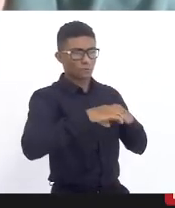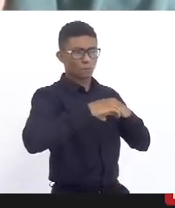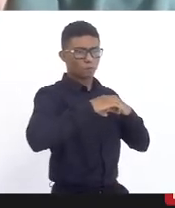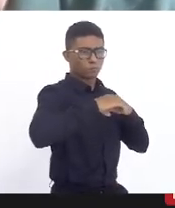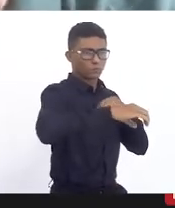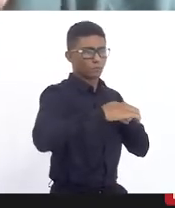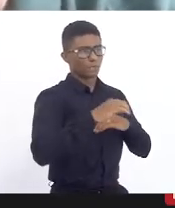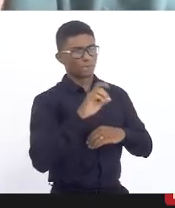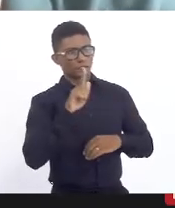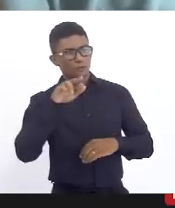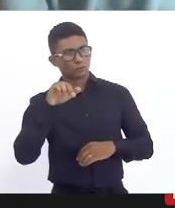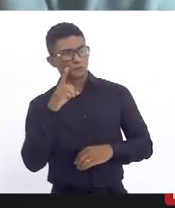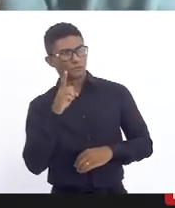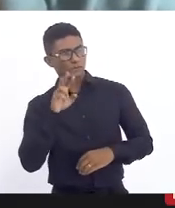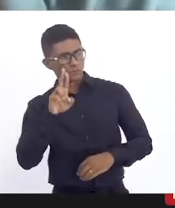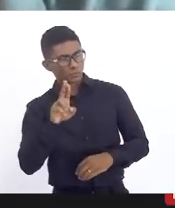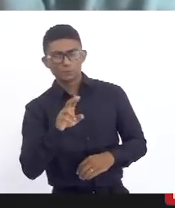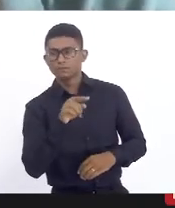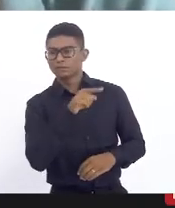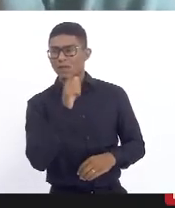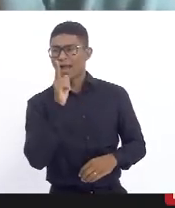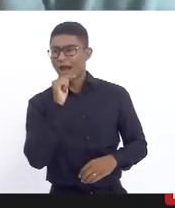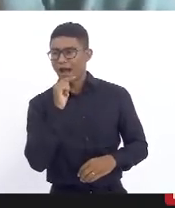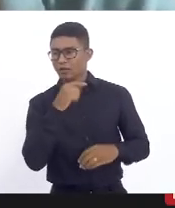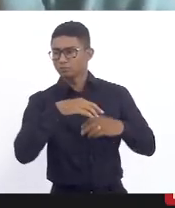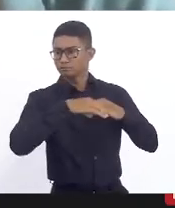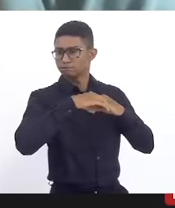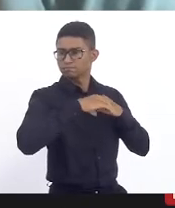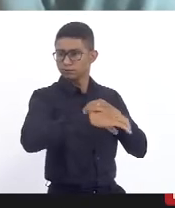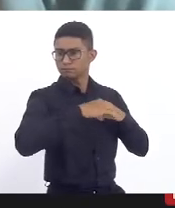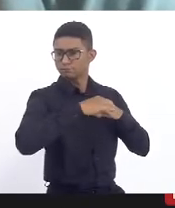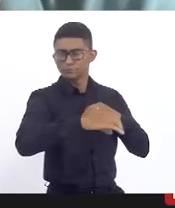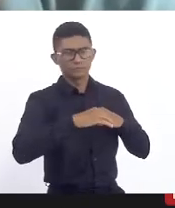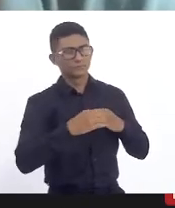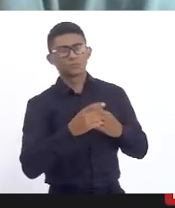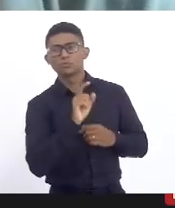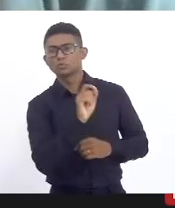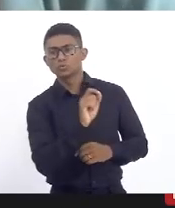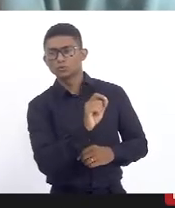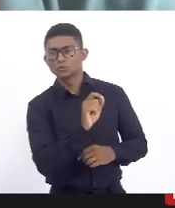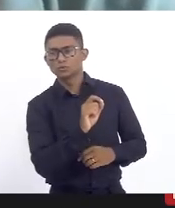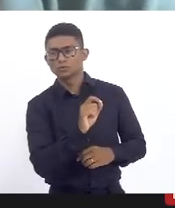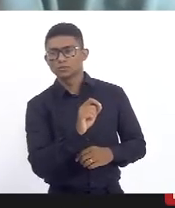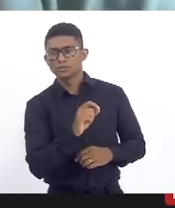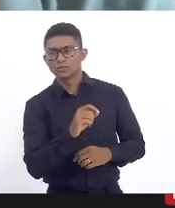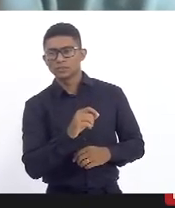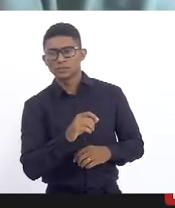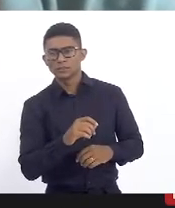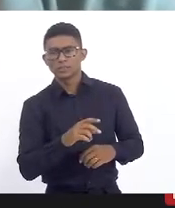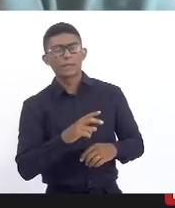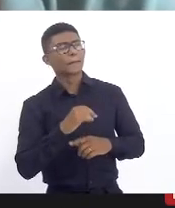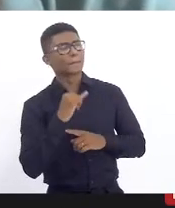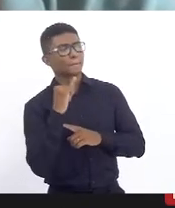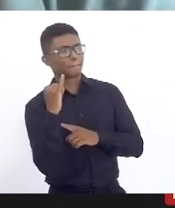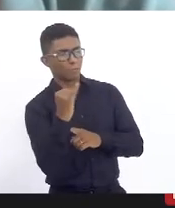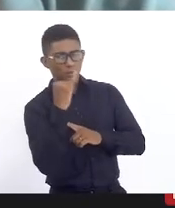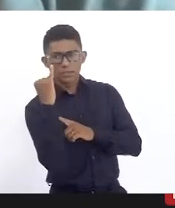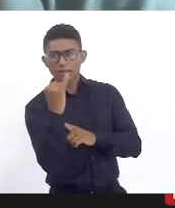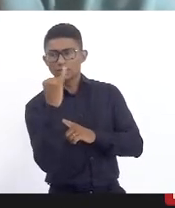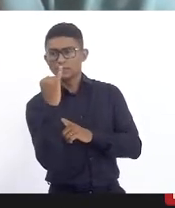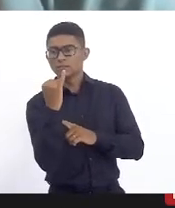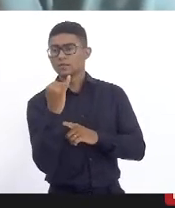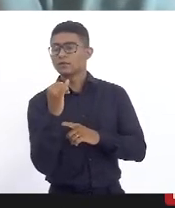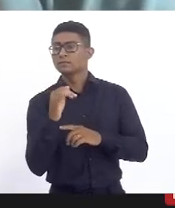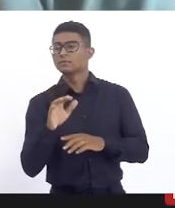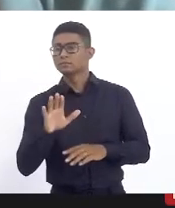Guandu. O bombeamento da água do Rio Guandu para a Lagoa do Guandu não é importante somente para diluir esgoto, não é o